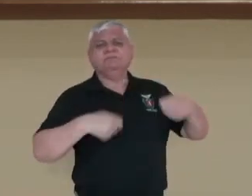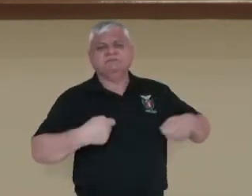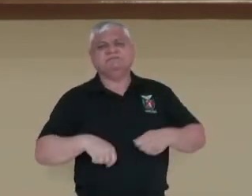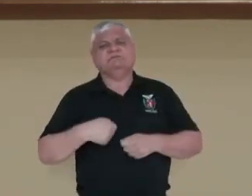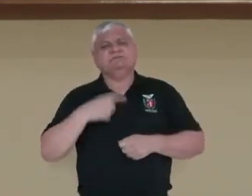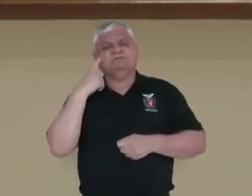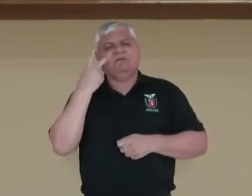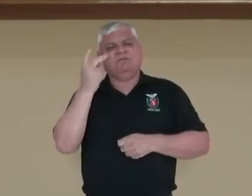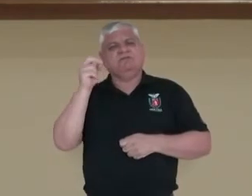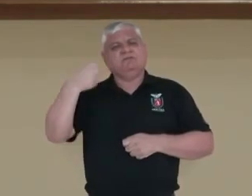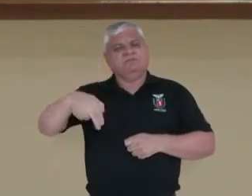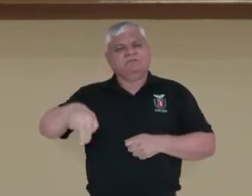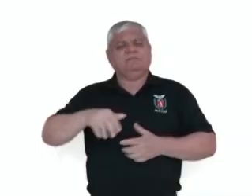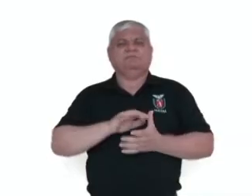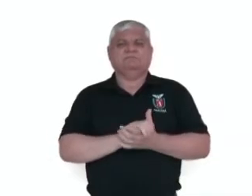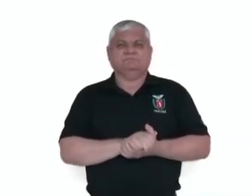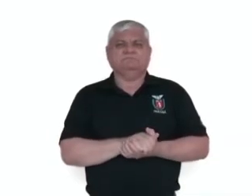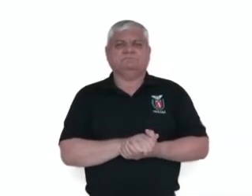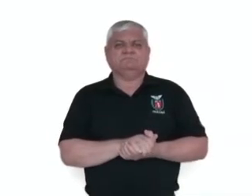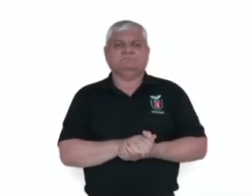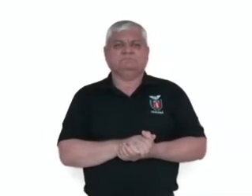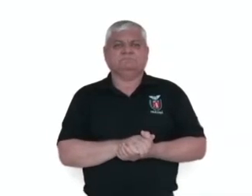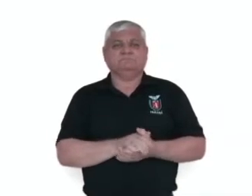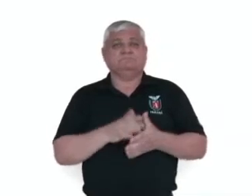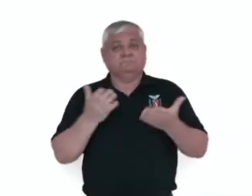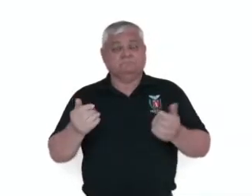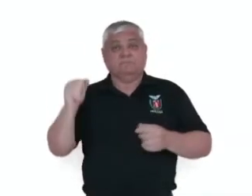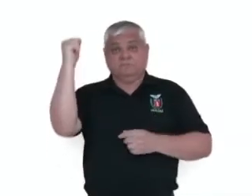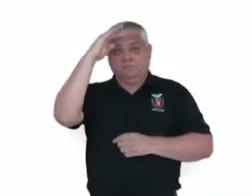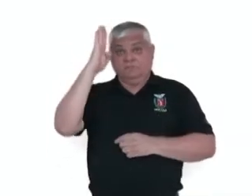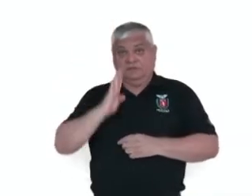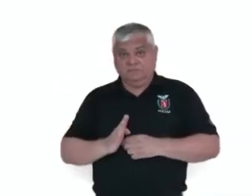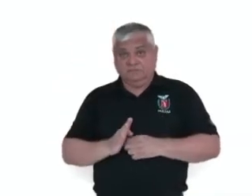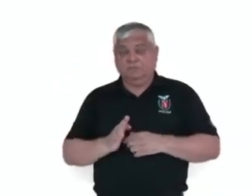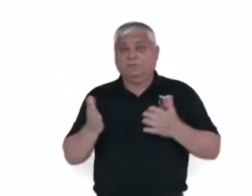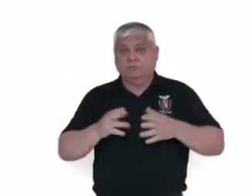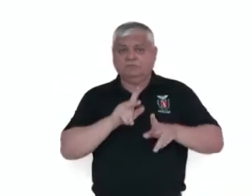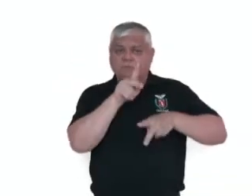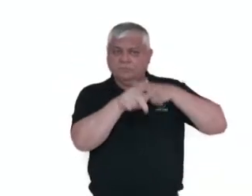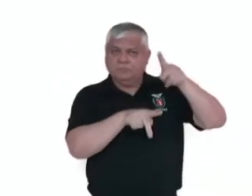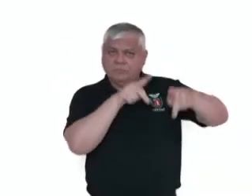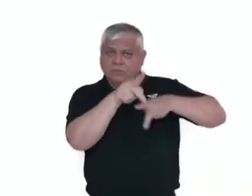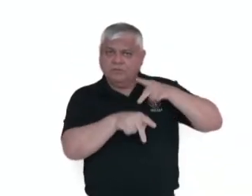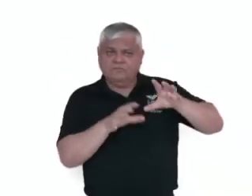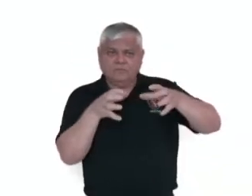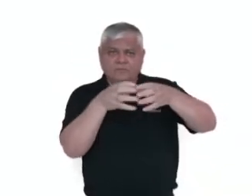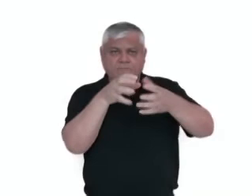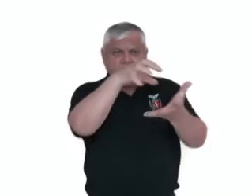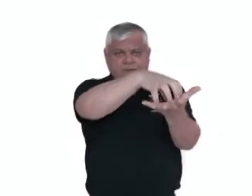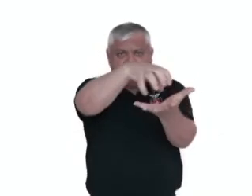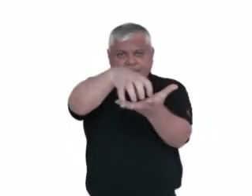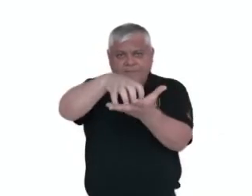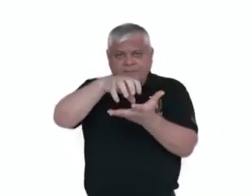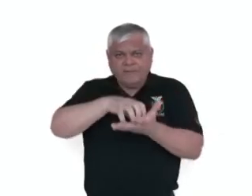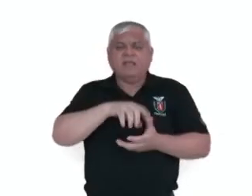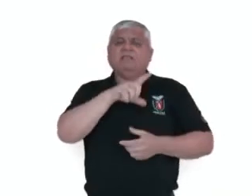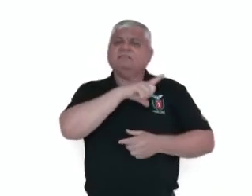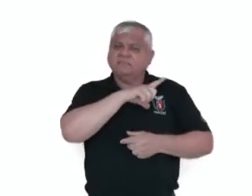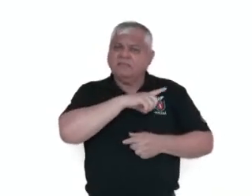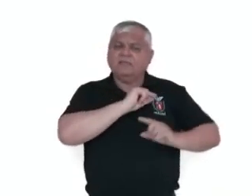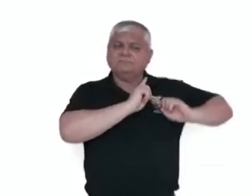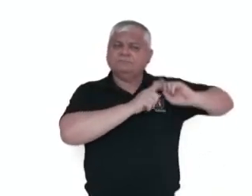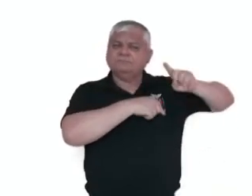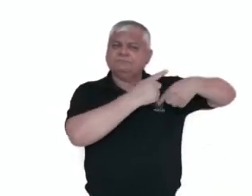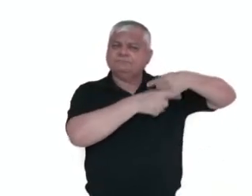novembro. Então veja, no Brasil de hoje existem povoações habitadas pelos descendentes dos antigos